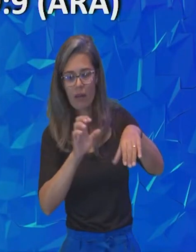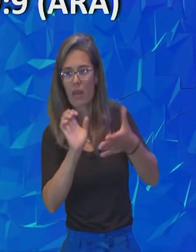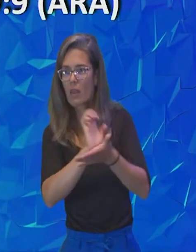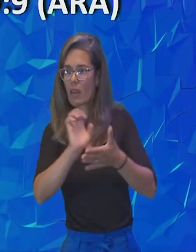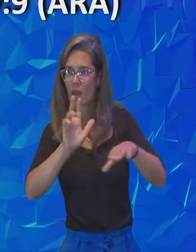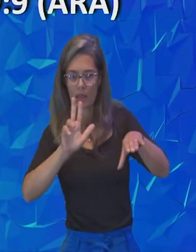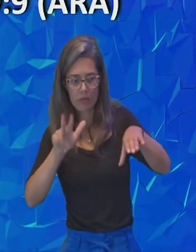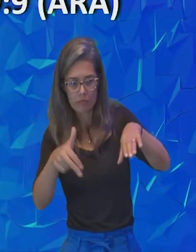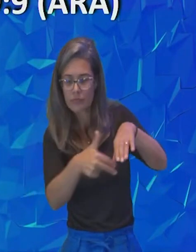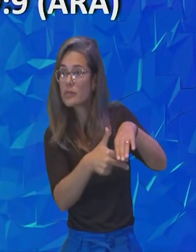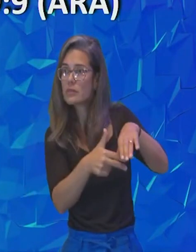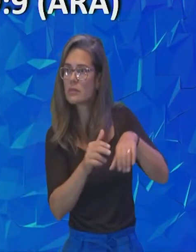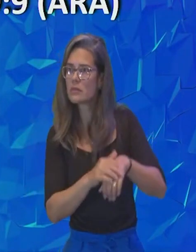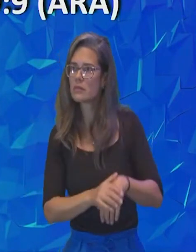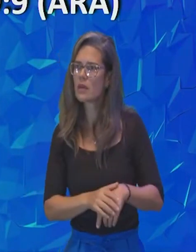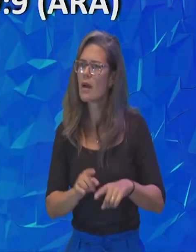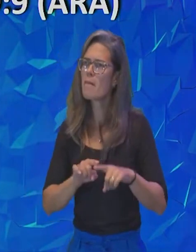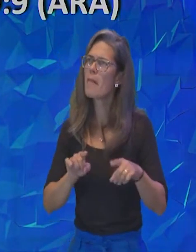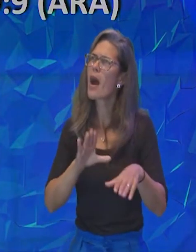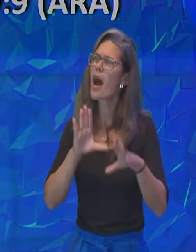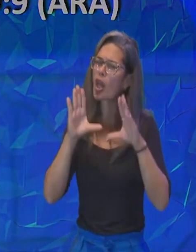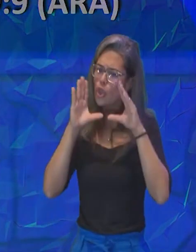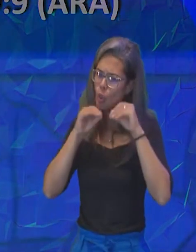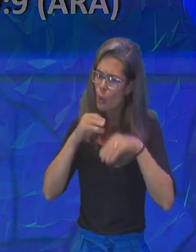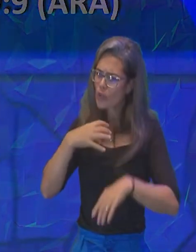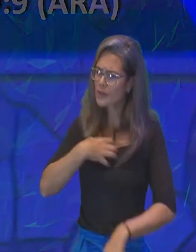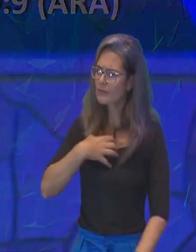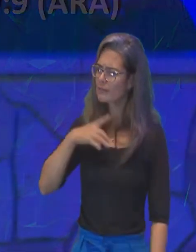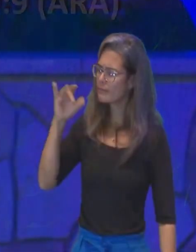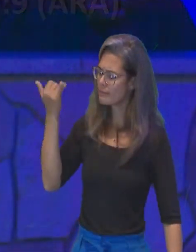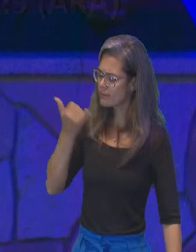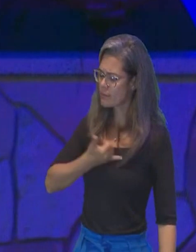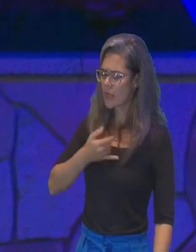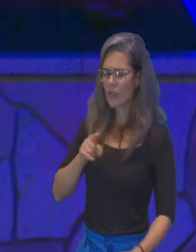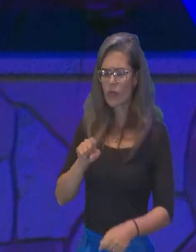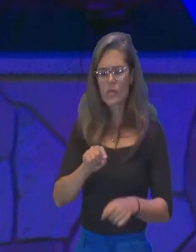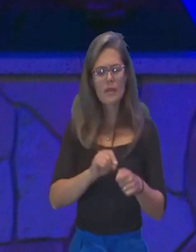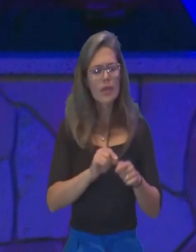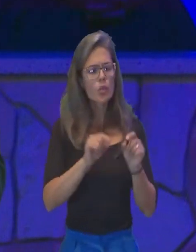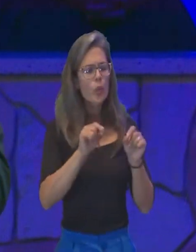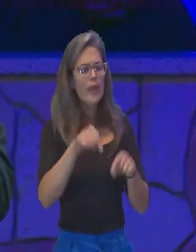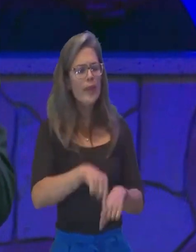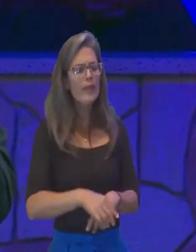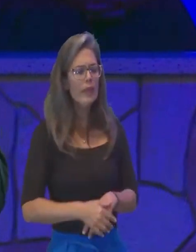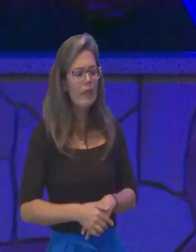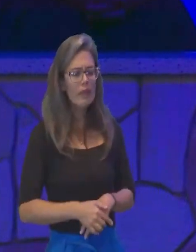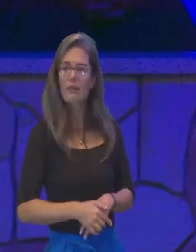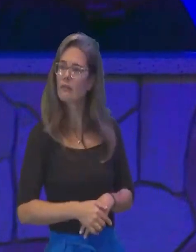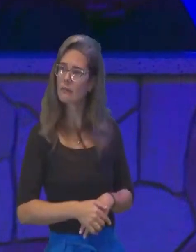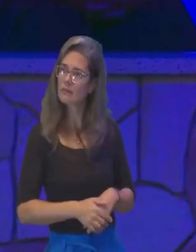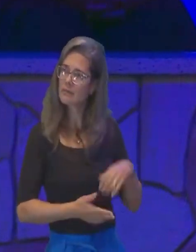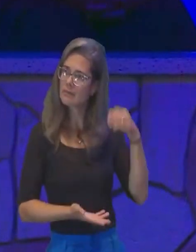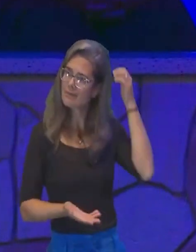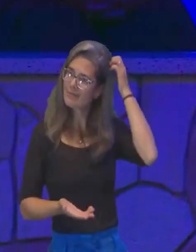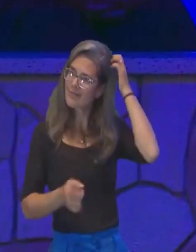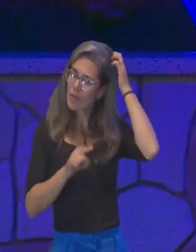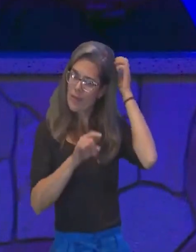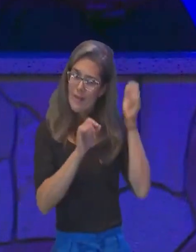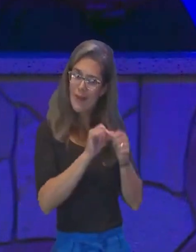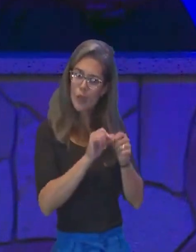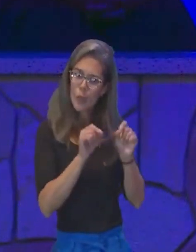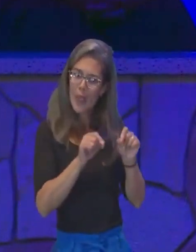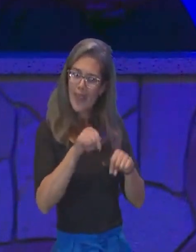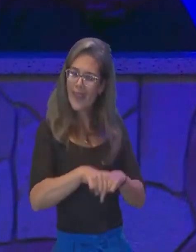que fazes aqui, Elias? Que fazes aqui, Elias? Ele entrou numa caverna,